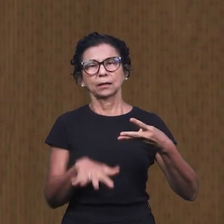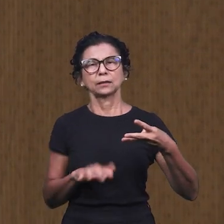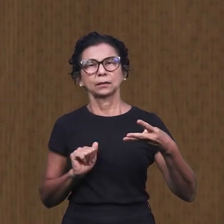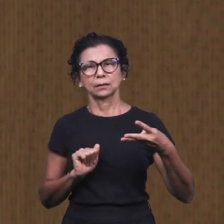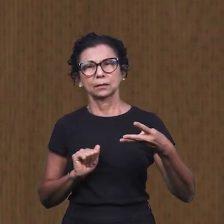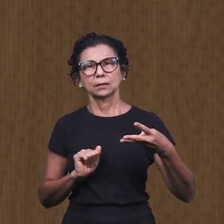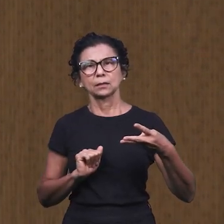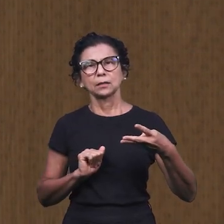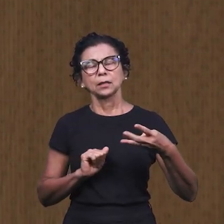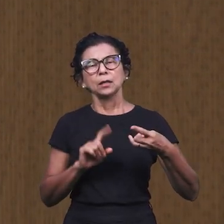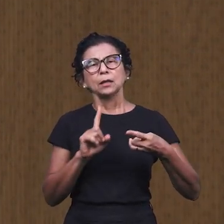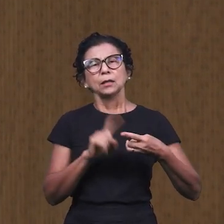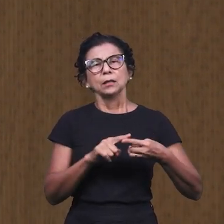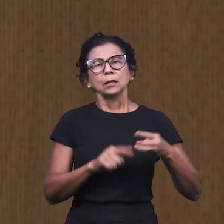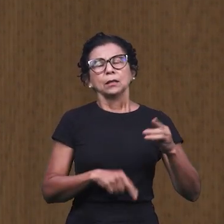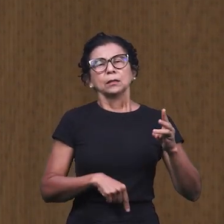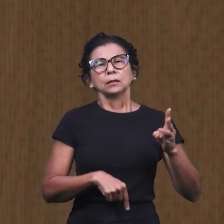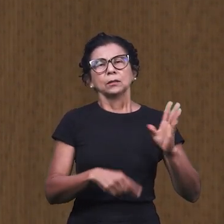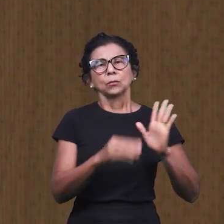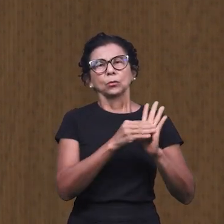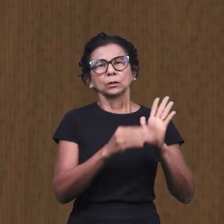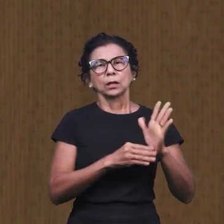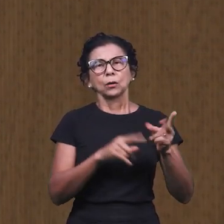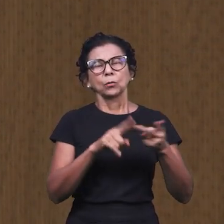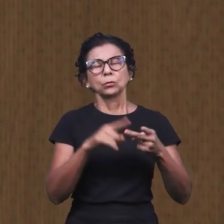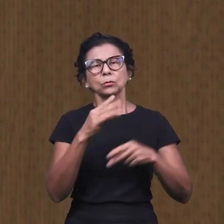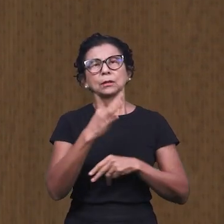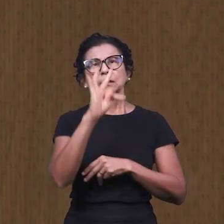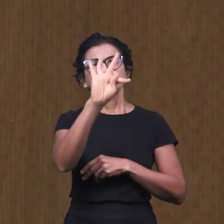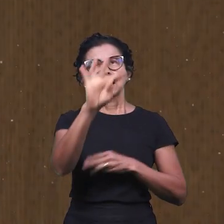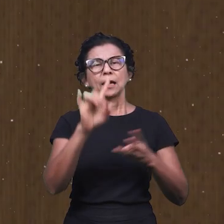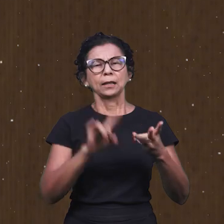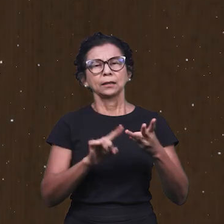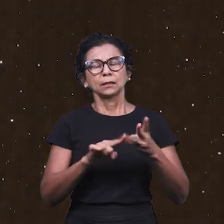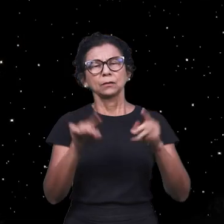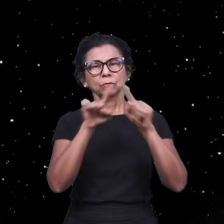essa operação via satélite. O satélite,